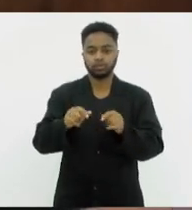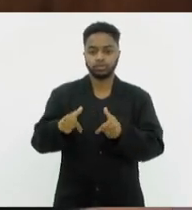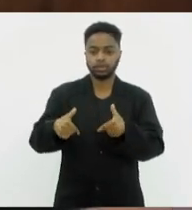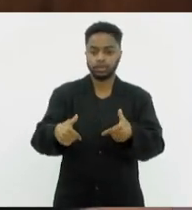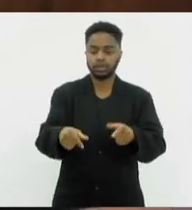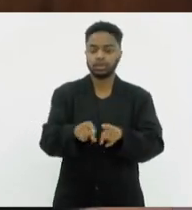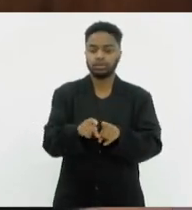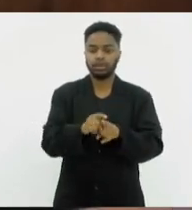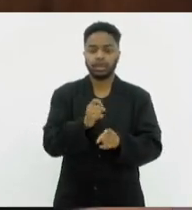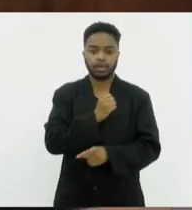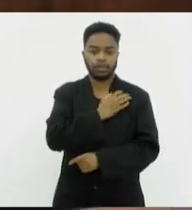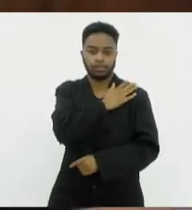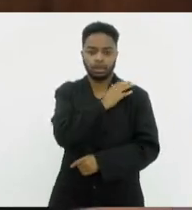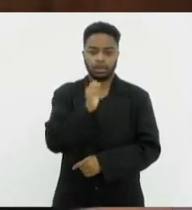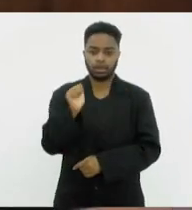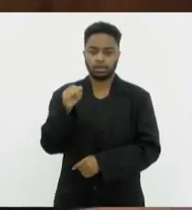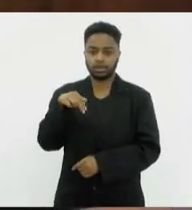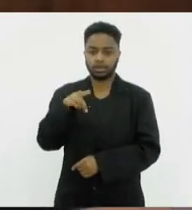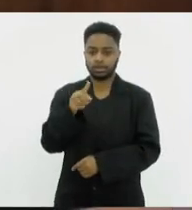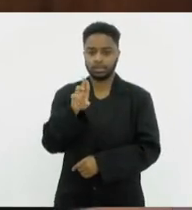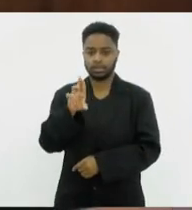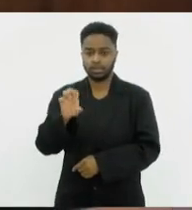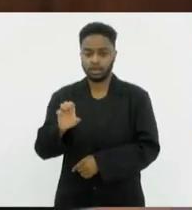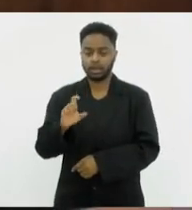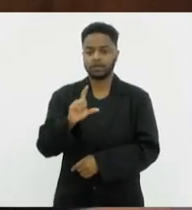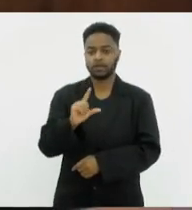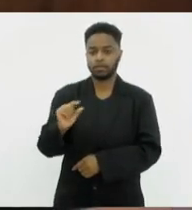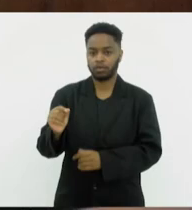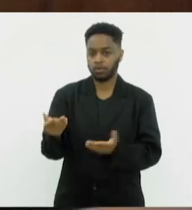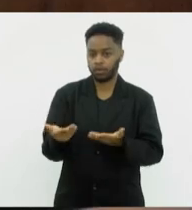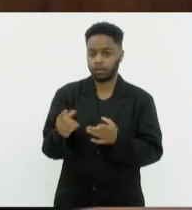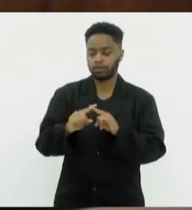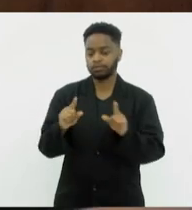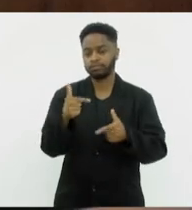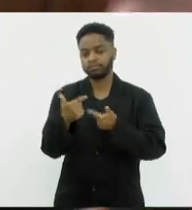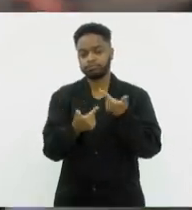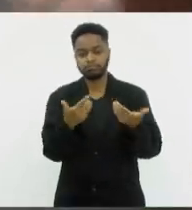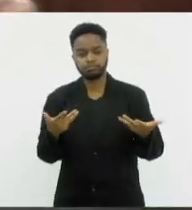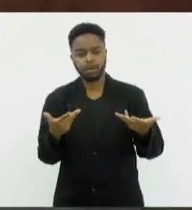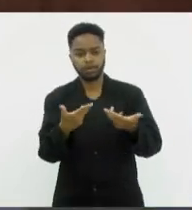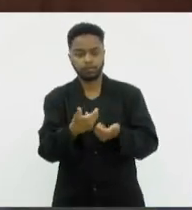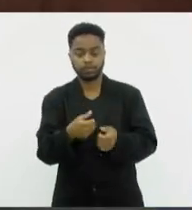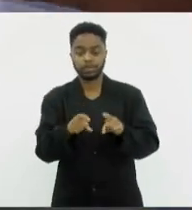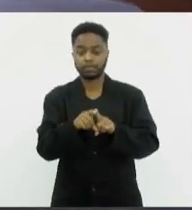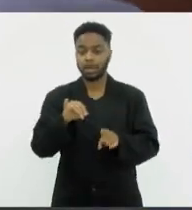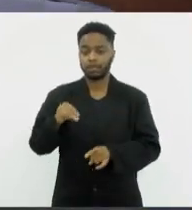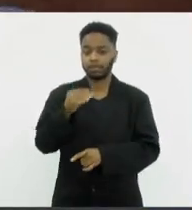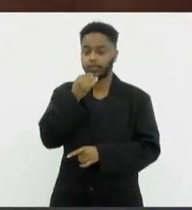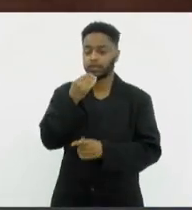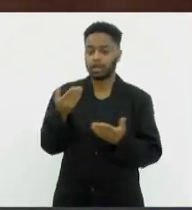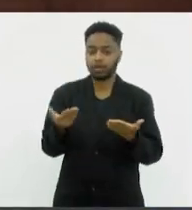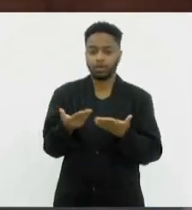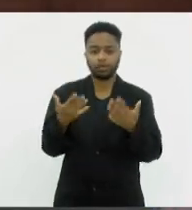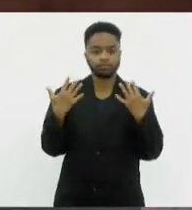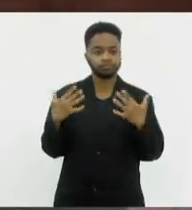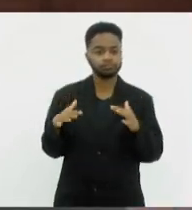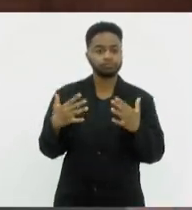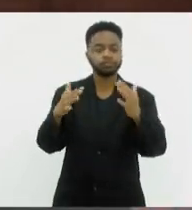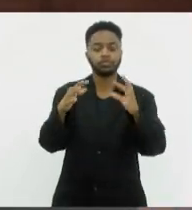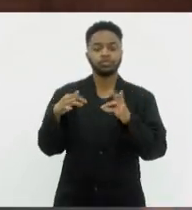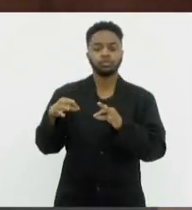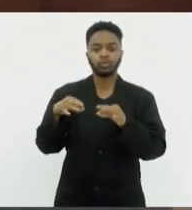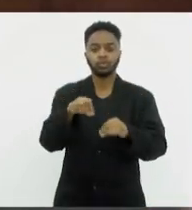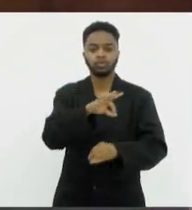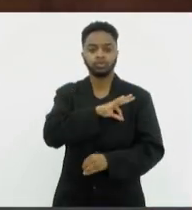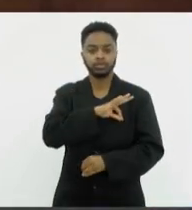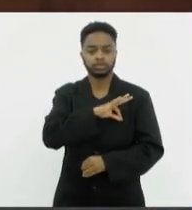André, que está se despedindo do batalhão, mas fazendo um excelente trabalho. E aproveitar, senhor presidente, parabenizar também os policiais do